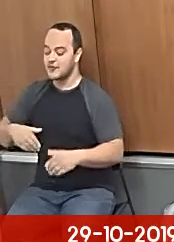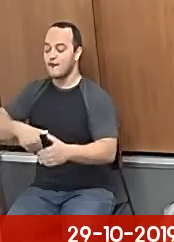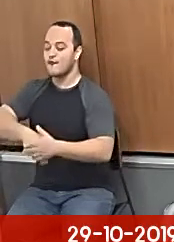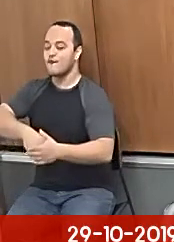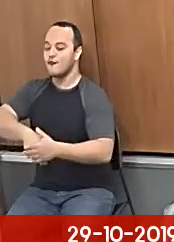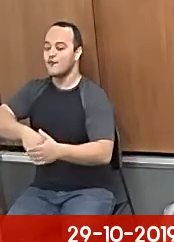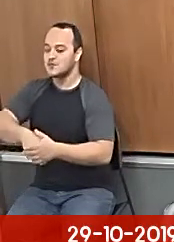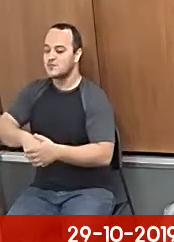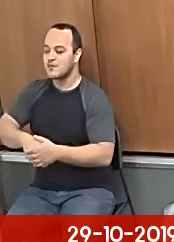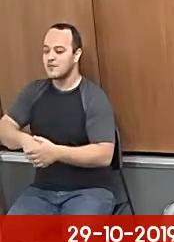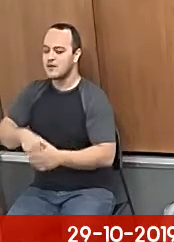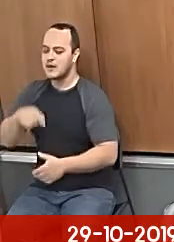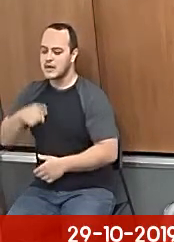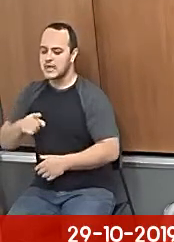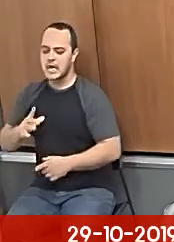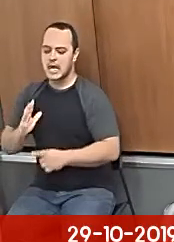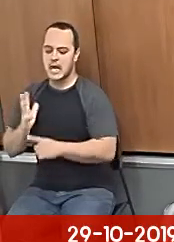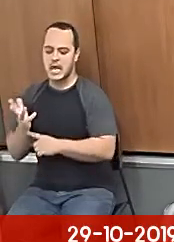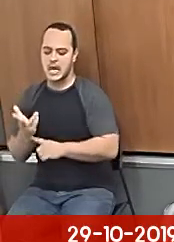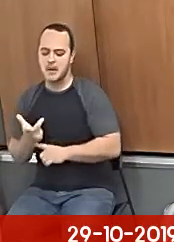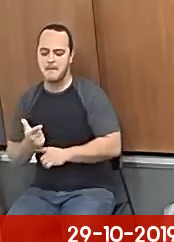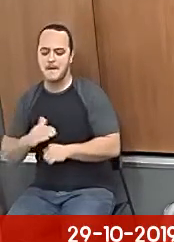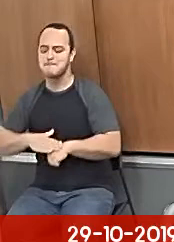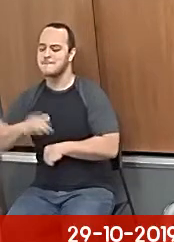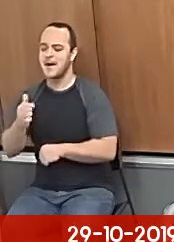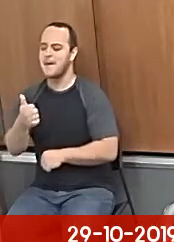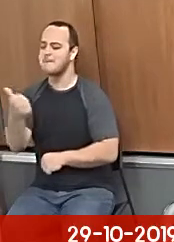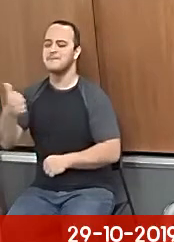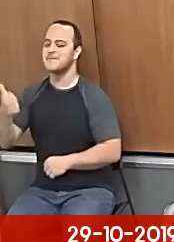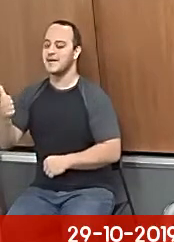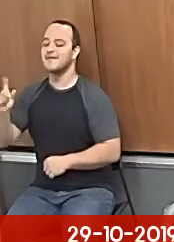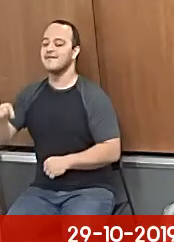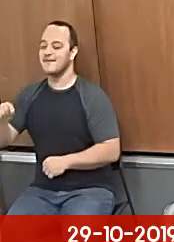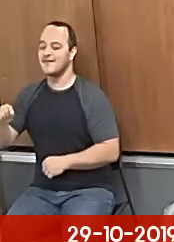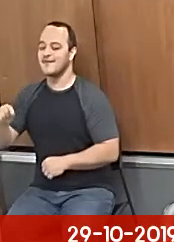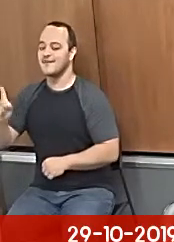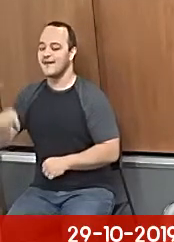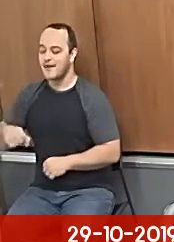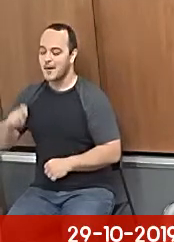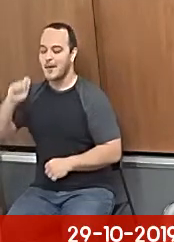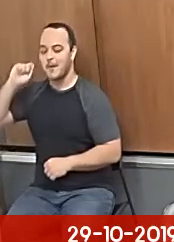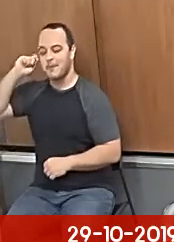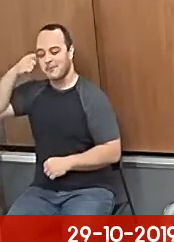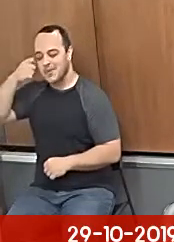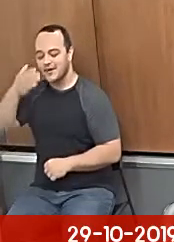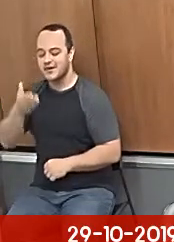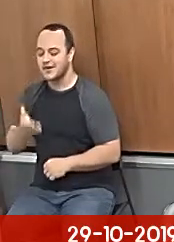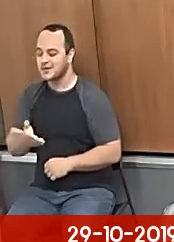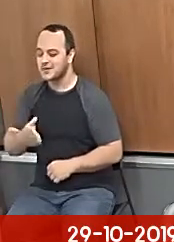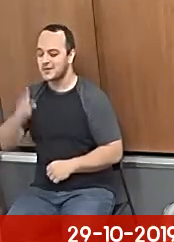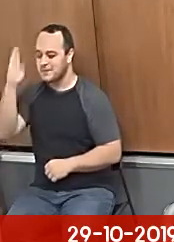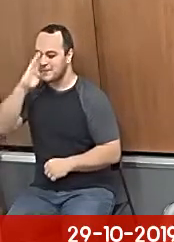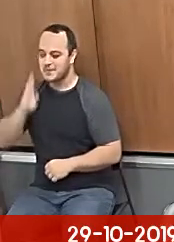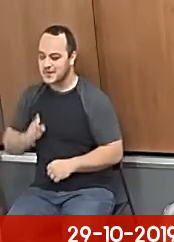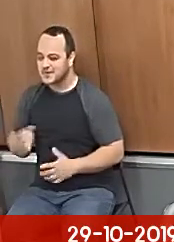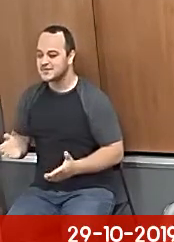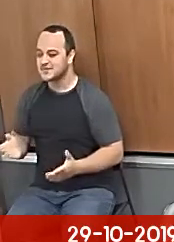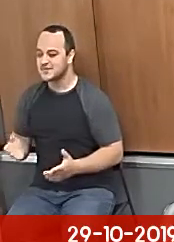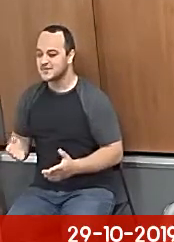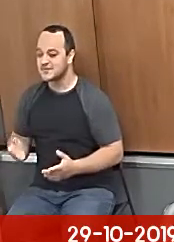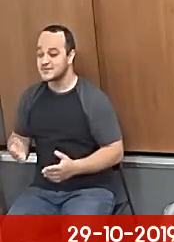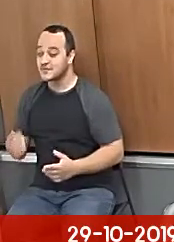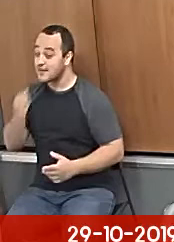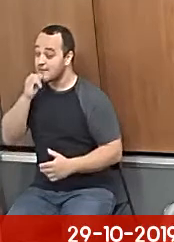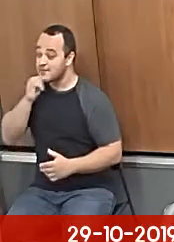pobre, né? E é reverenciado no mundo inteiro. Pega no basquete, né, nos Estados Unidos, quem que é? Aqueles criolão lá